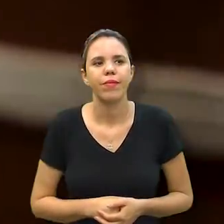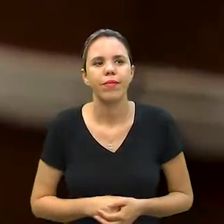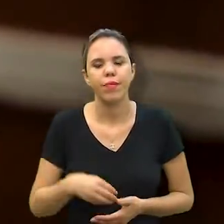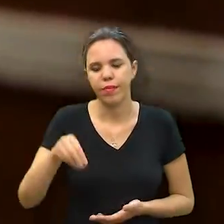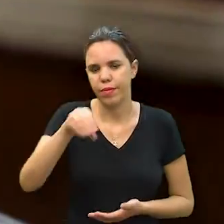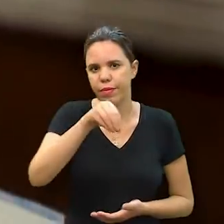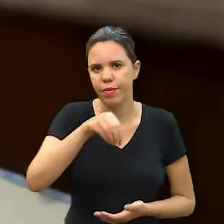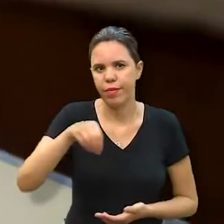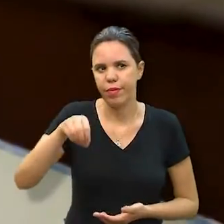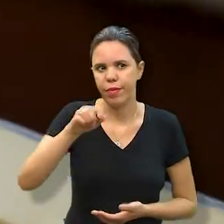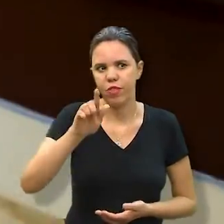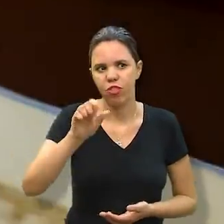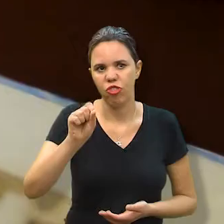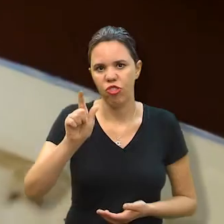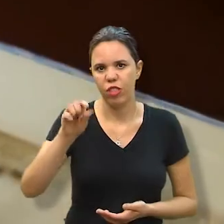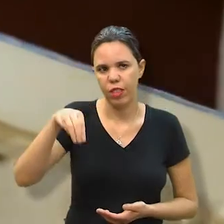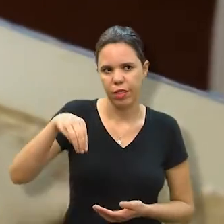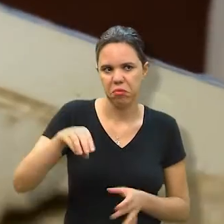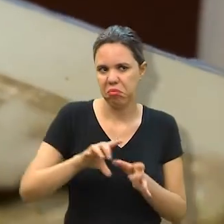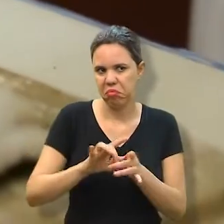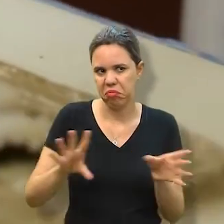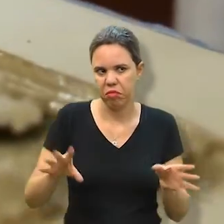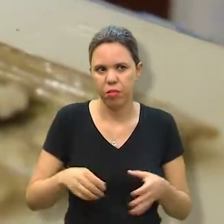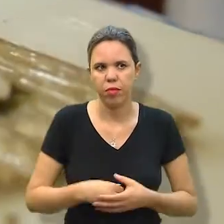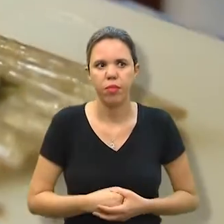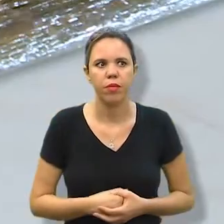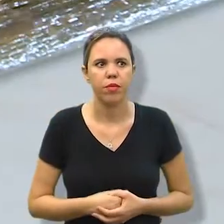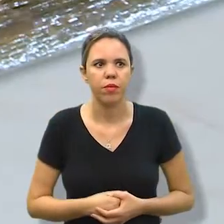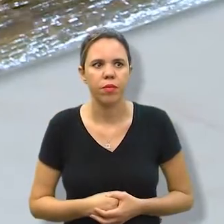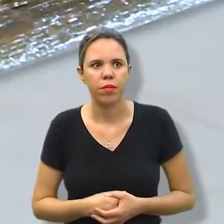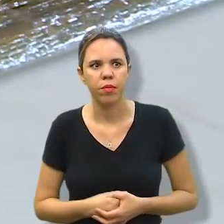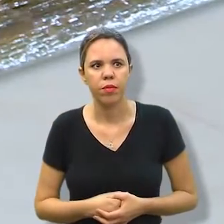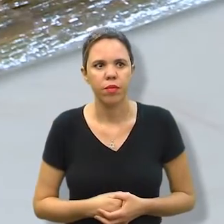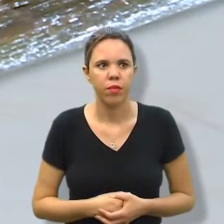e salpique gergelim a gosto 1